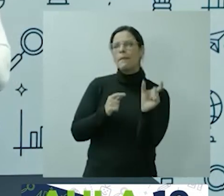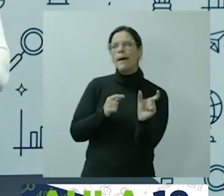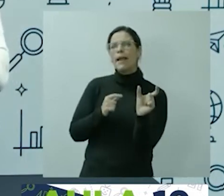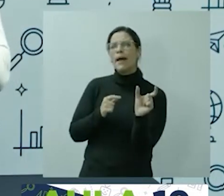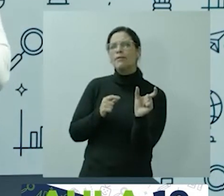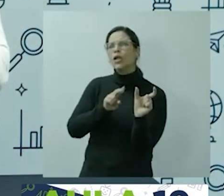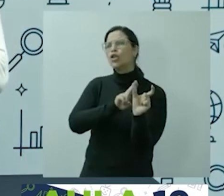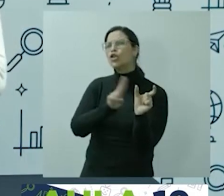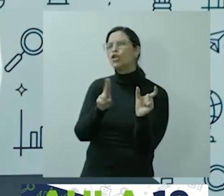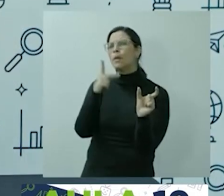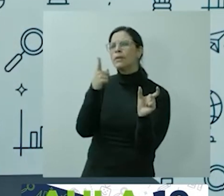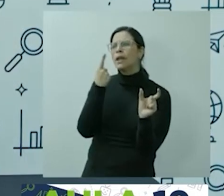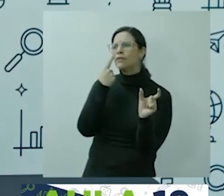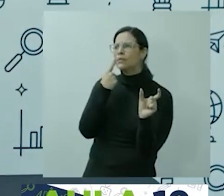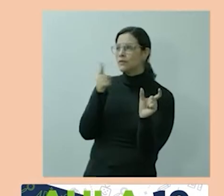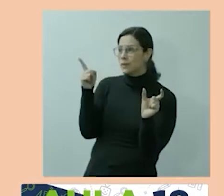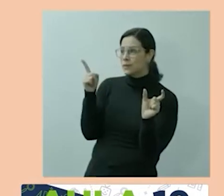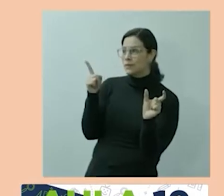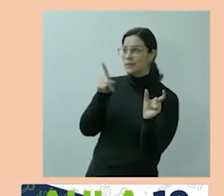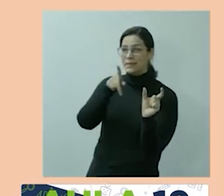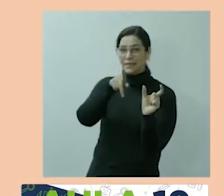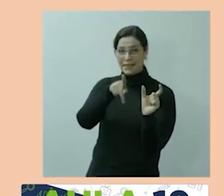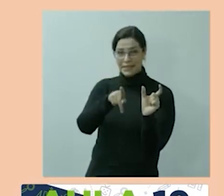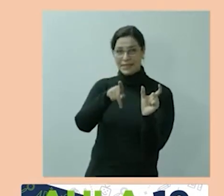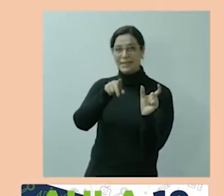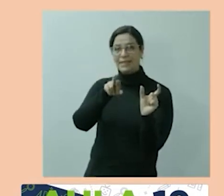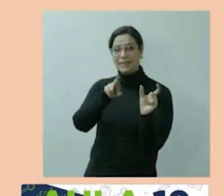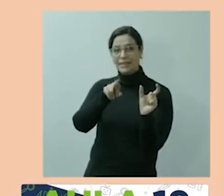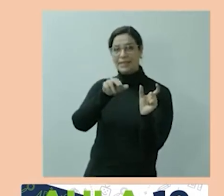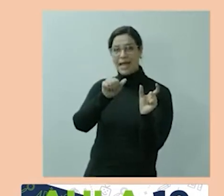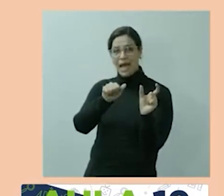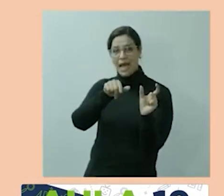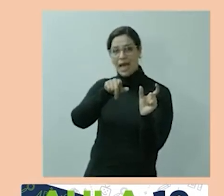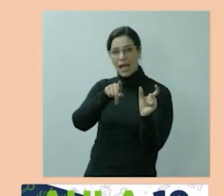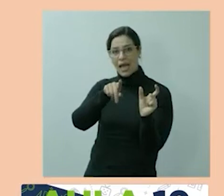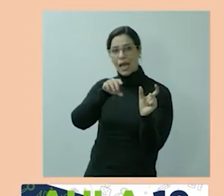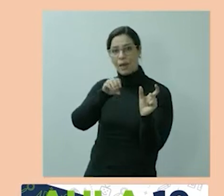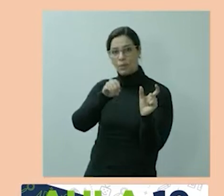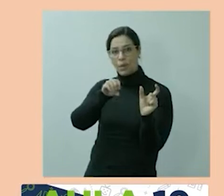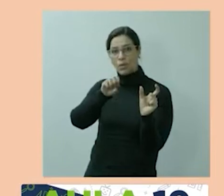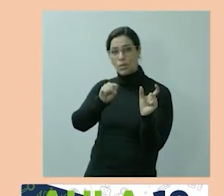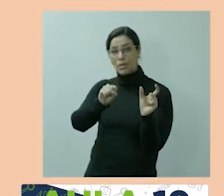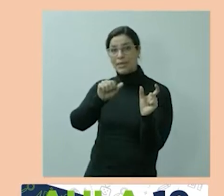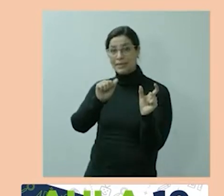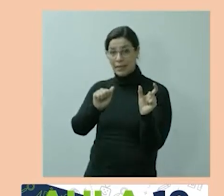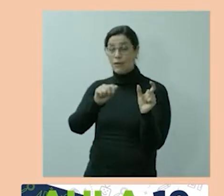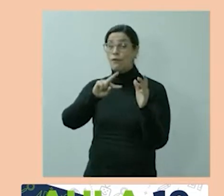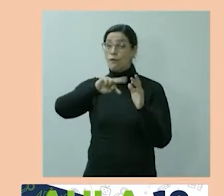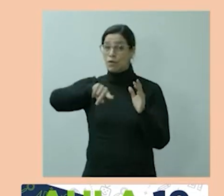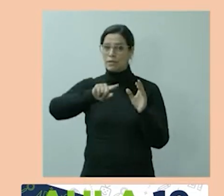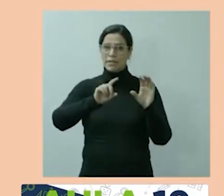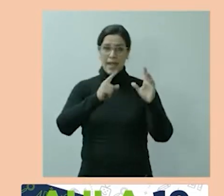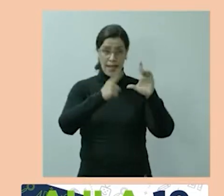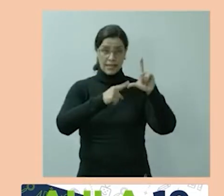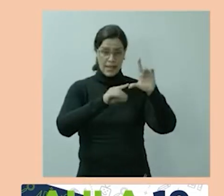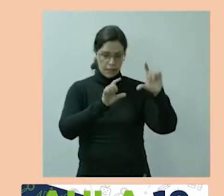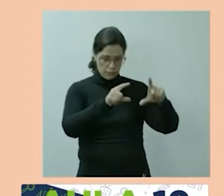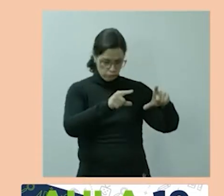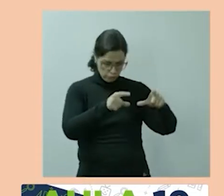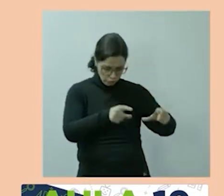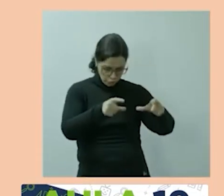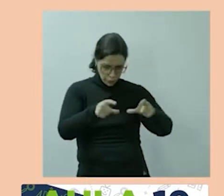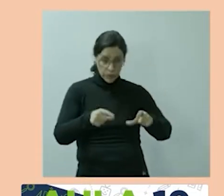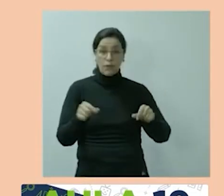palavra raposa. Raposa. Peguem aí o alfabeto móvel de vocês, que nós